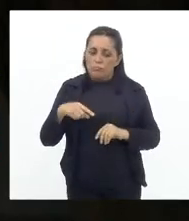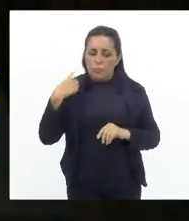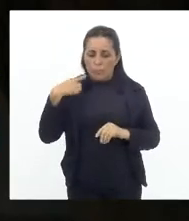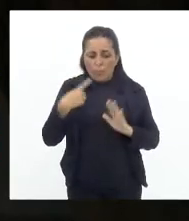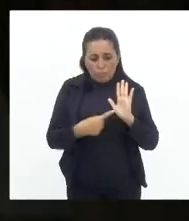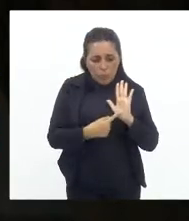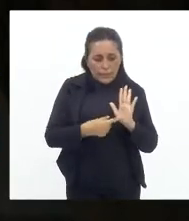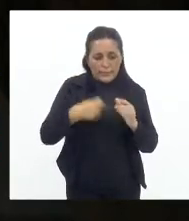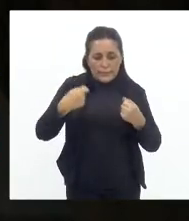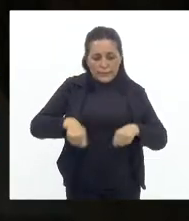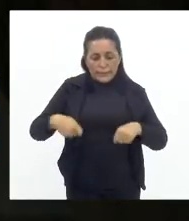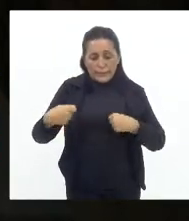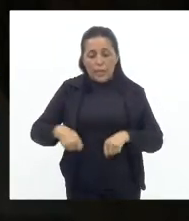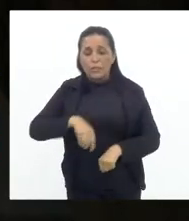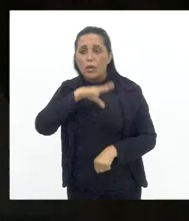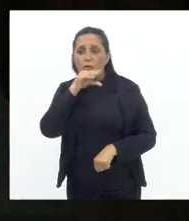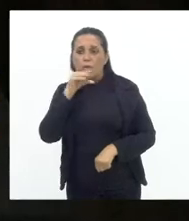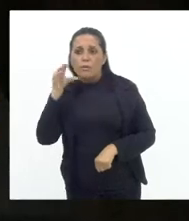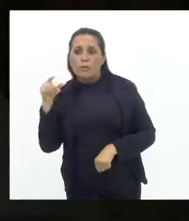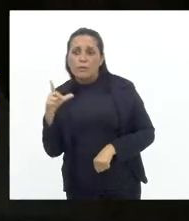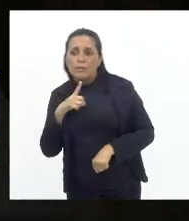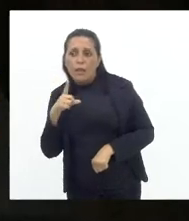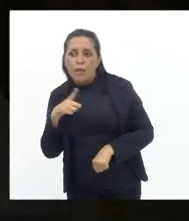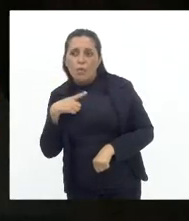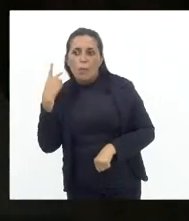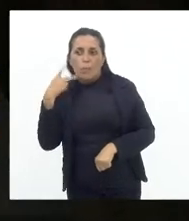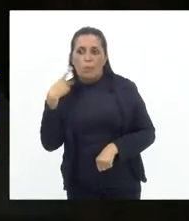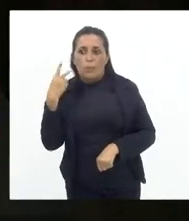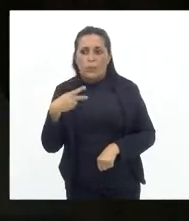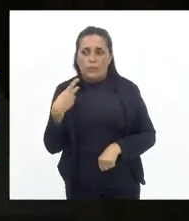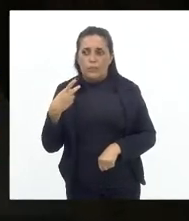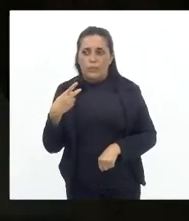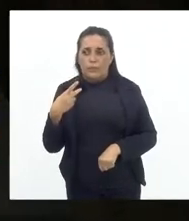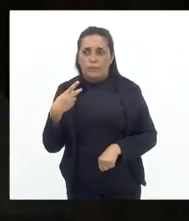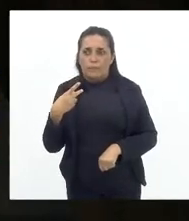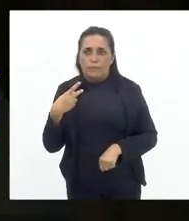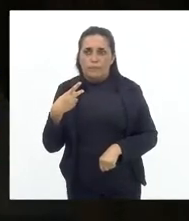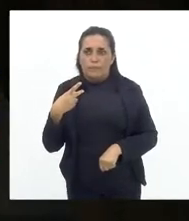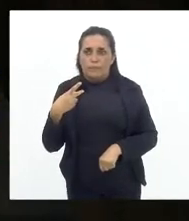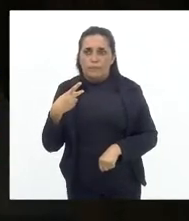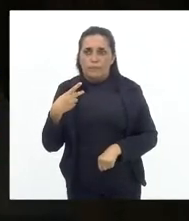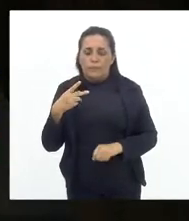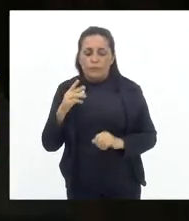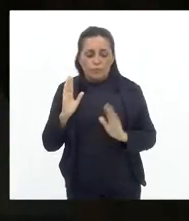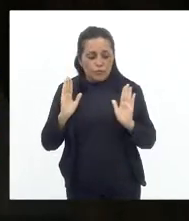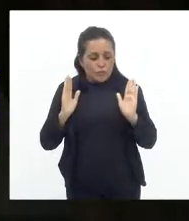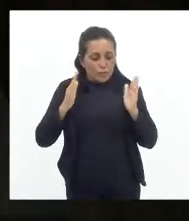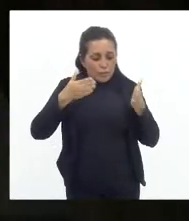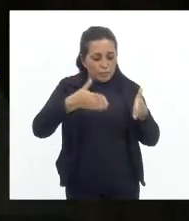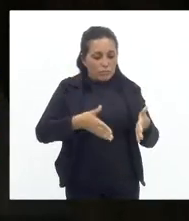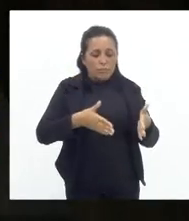de que esses adolescentes também tenham uma política de acesso à leitura de